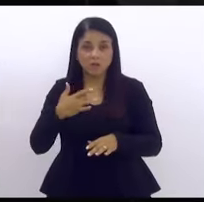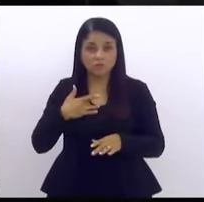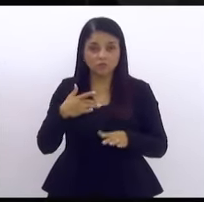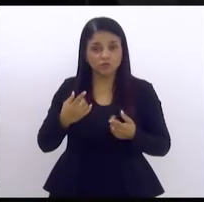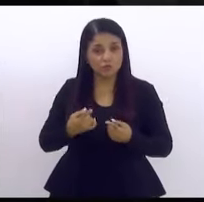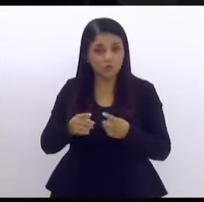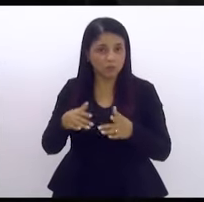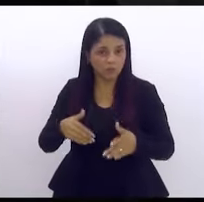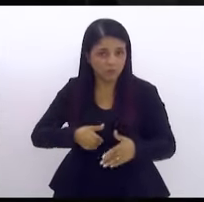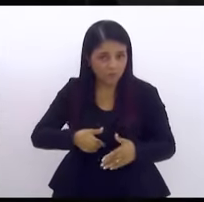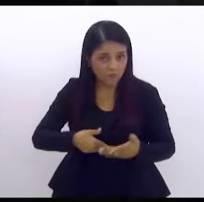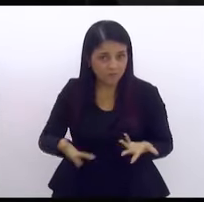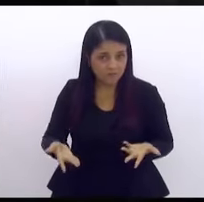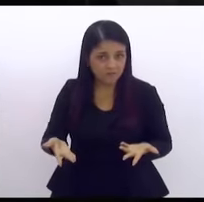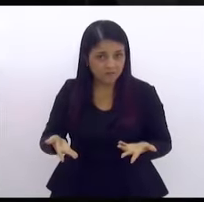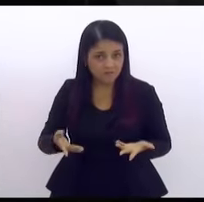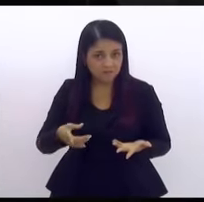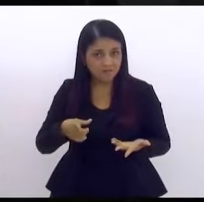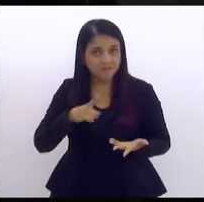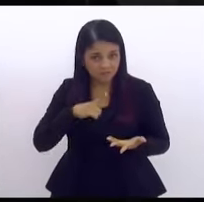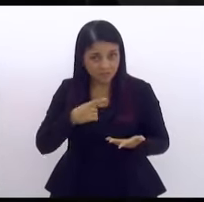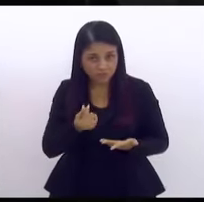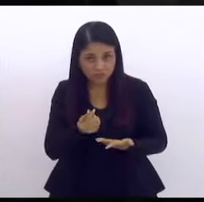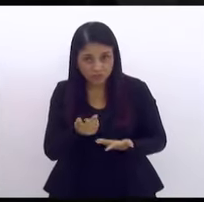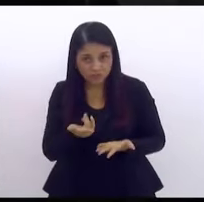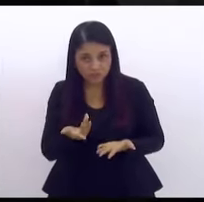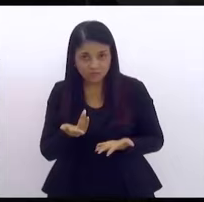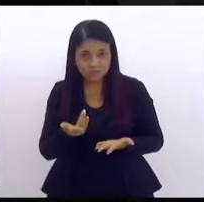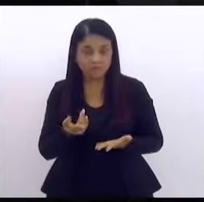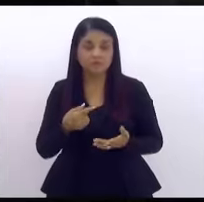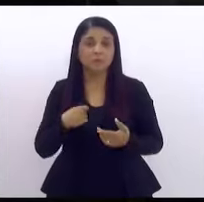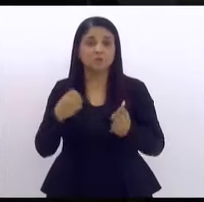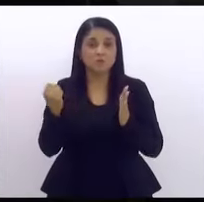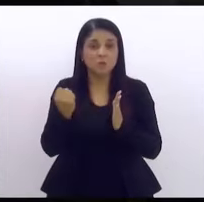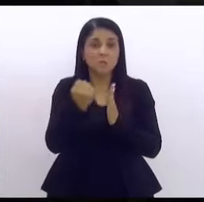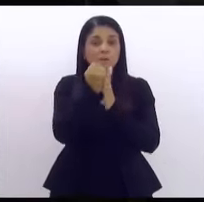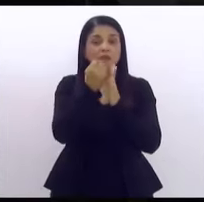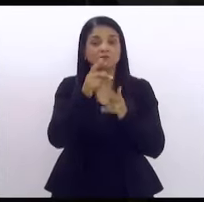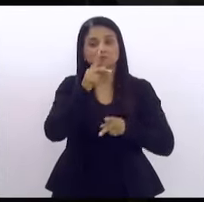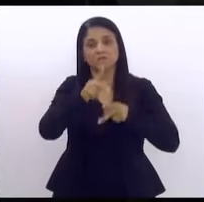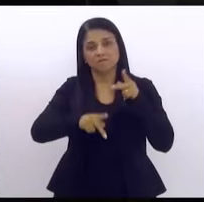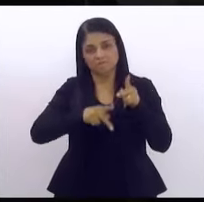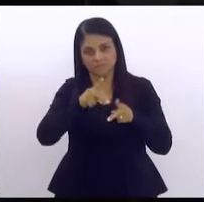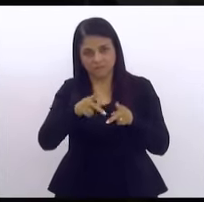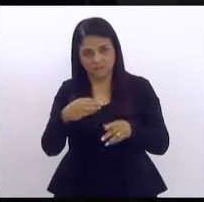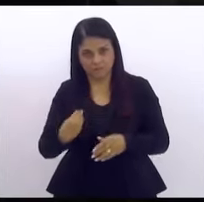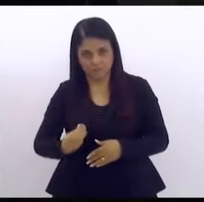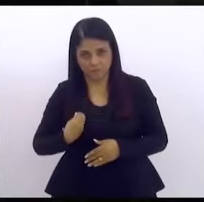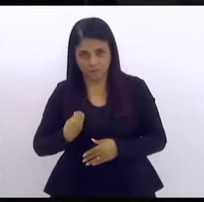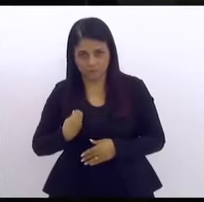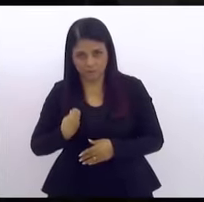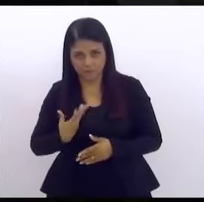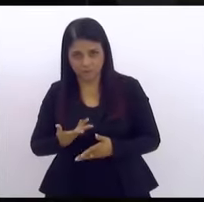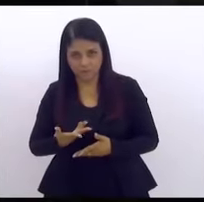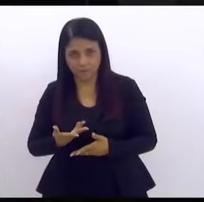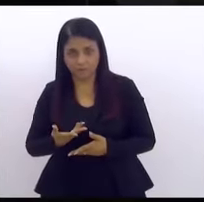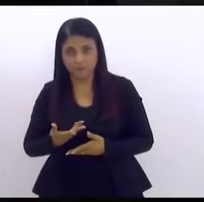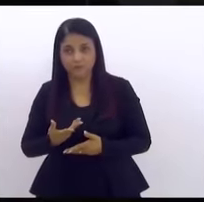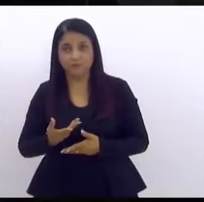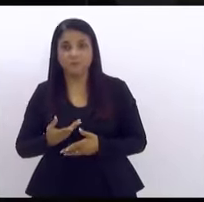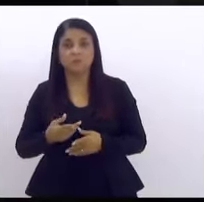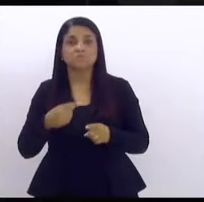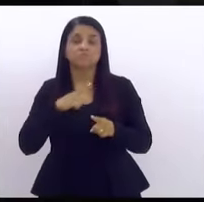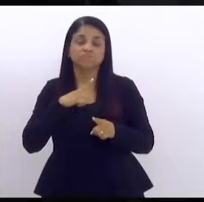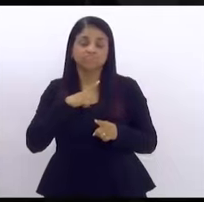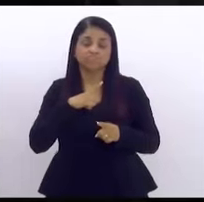fome. É sobre isso. Então, a gente tem que falar do impacto na vida das pessoas, que se materializa ou deveria